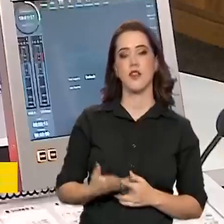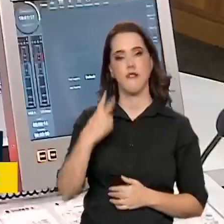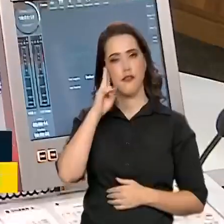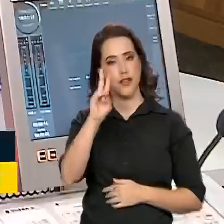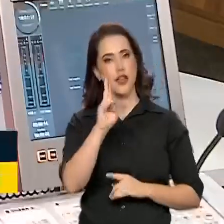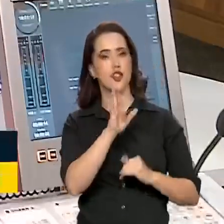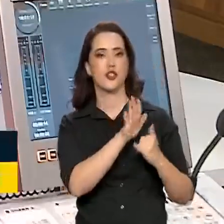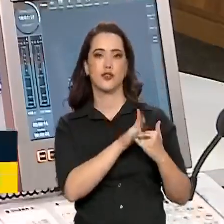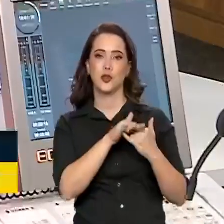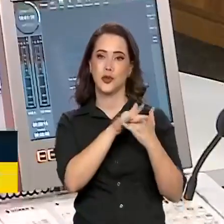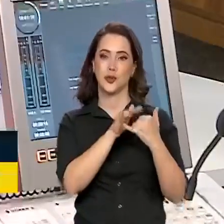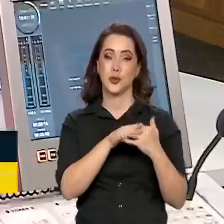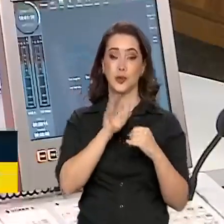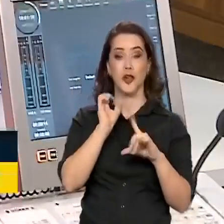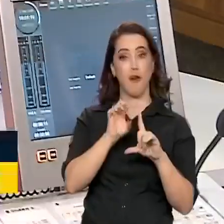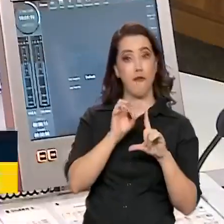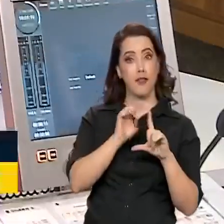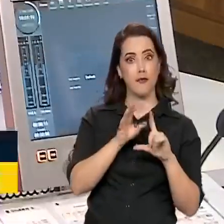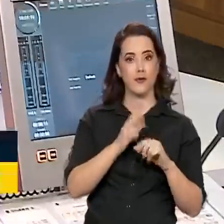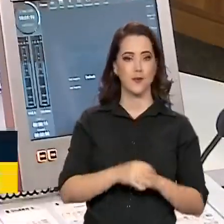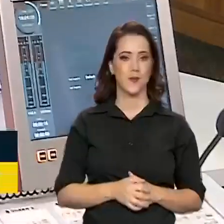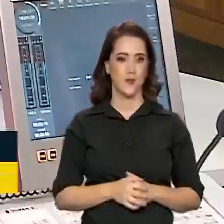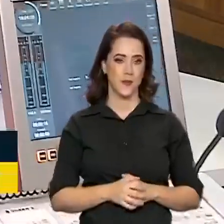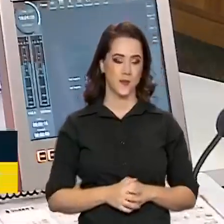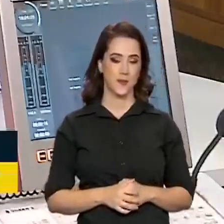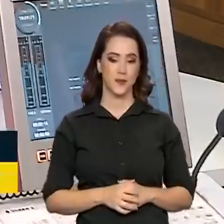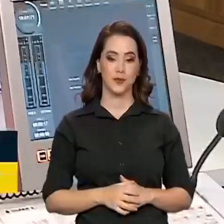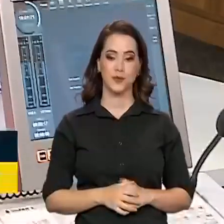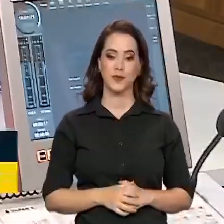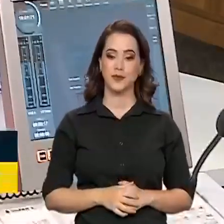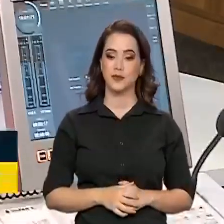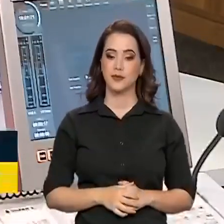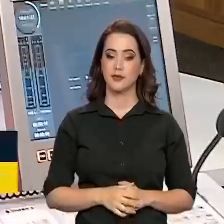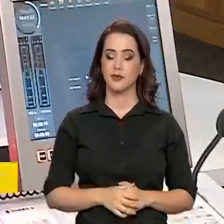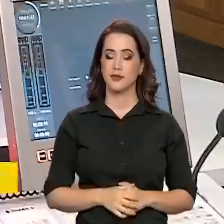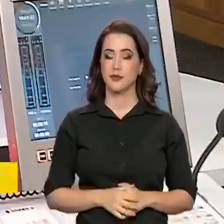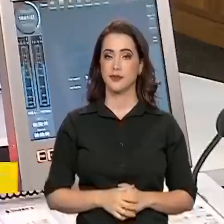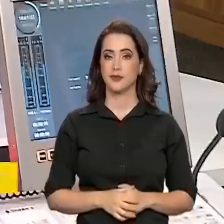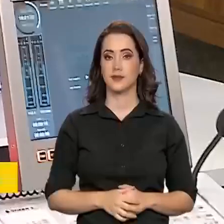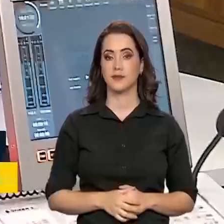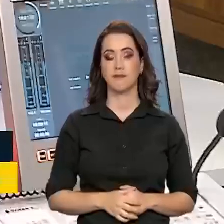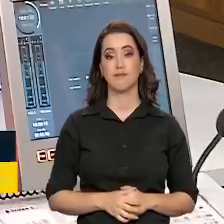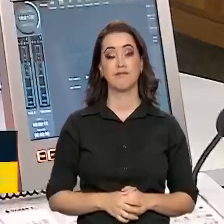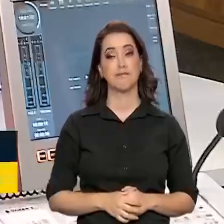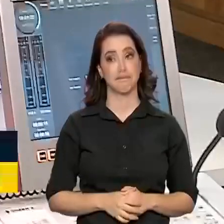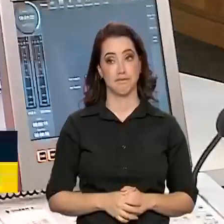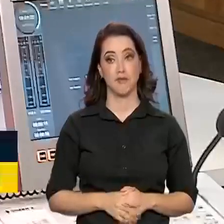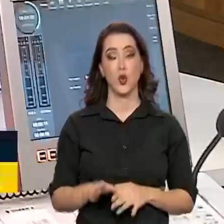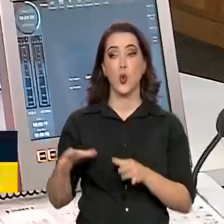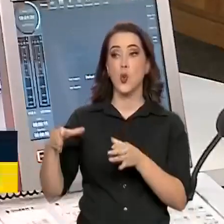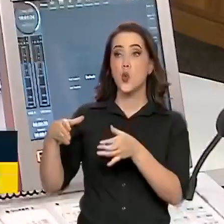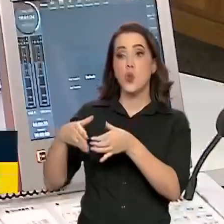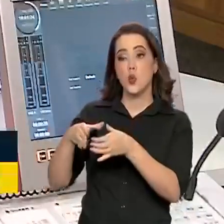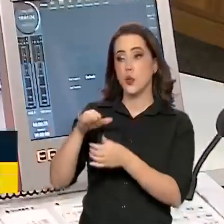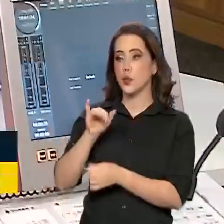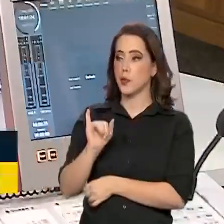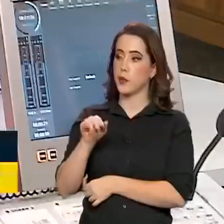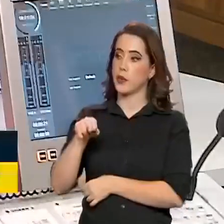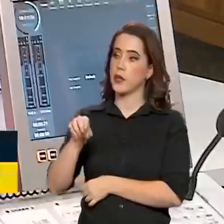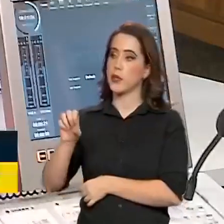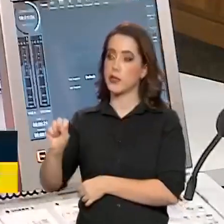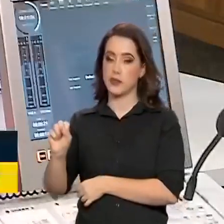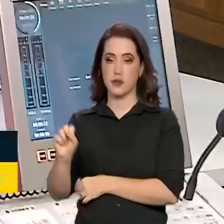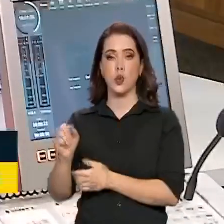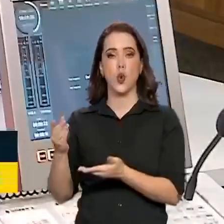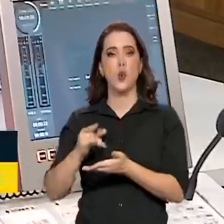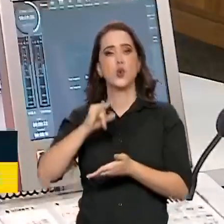Acesse voz.gov.br. E INSS lançou hoje a carteira virtual do